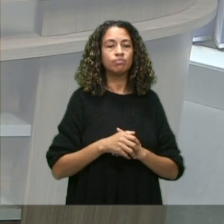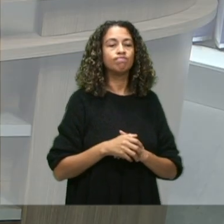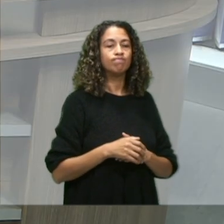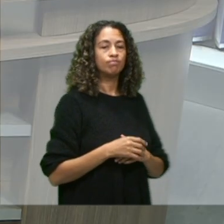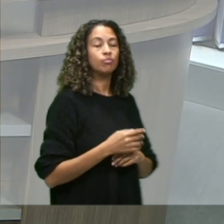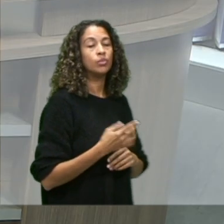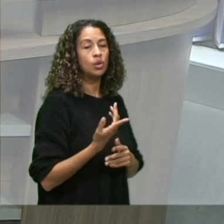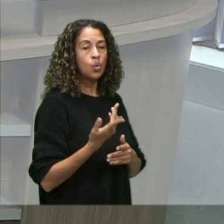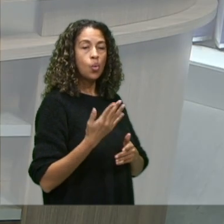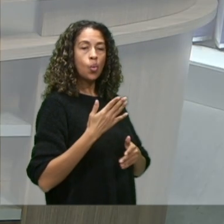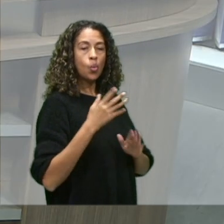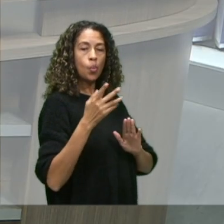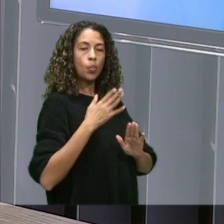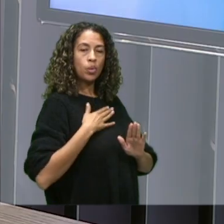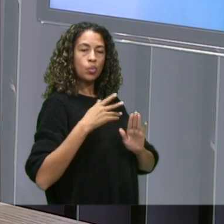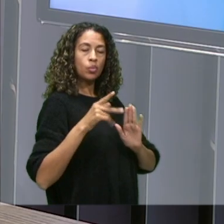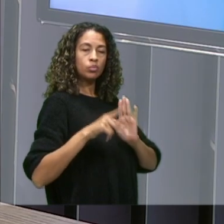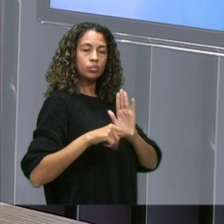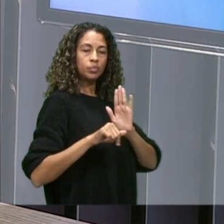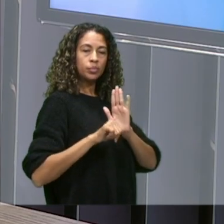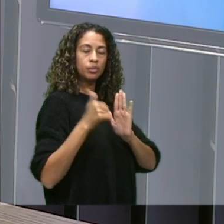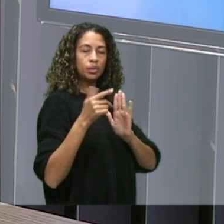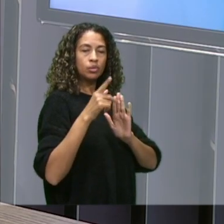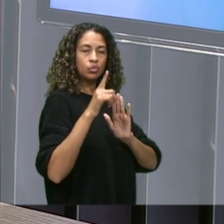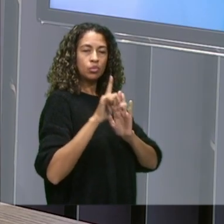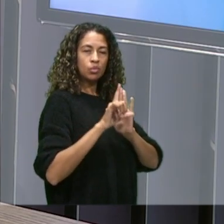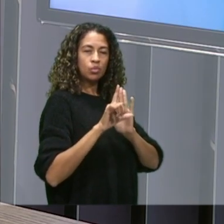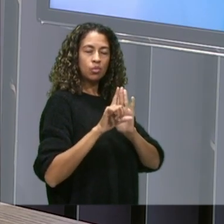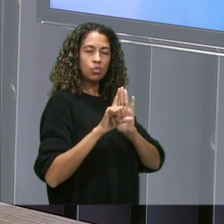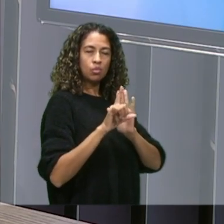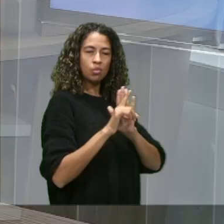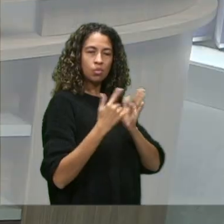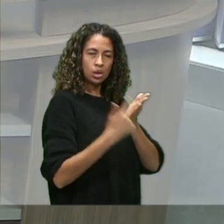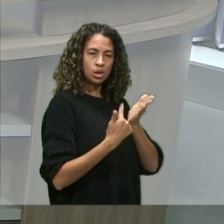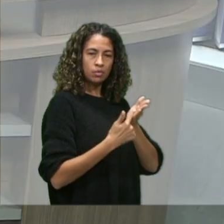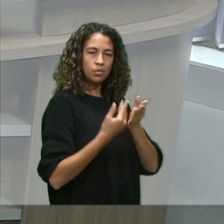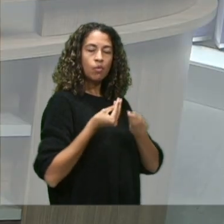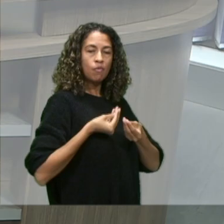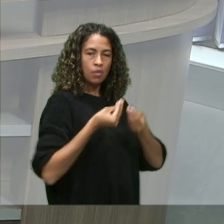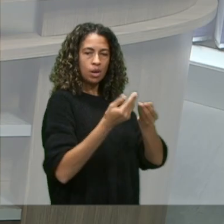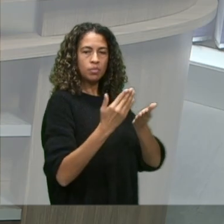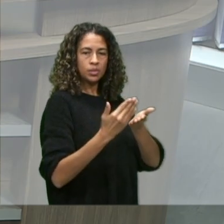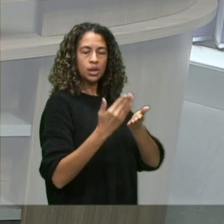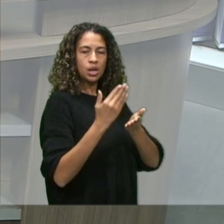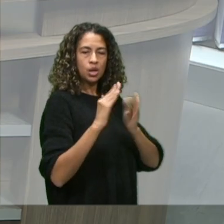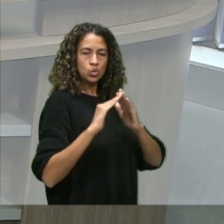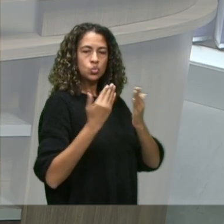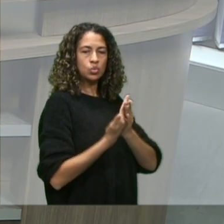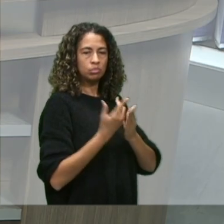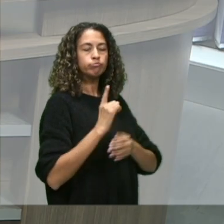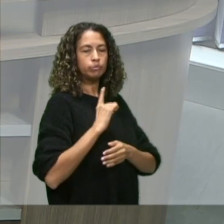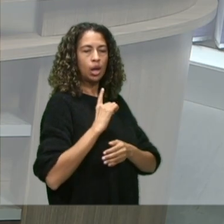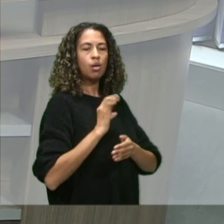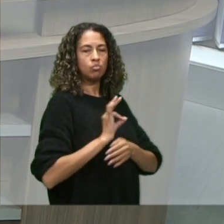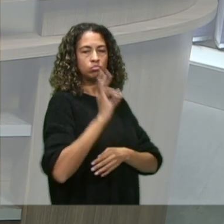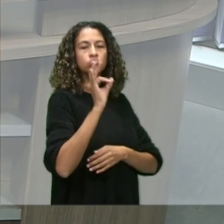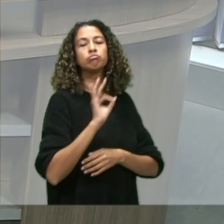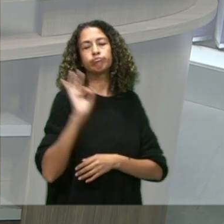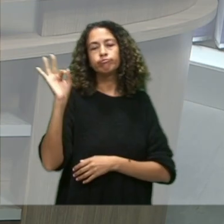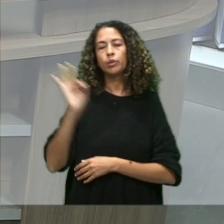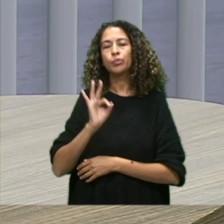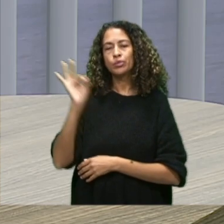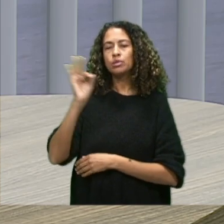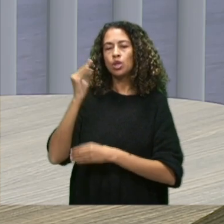do meu primeiro livro, os livros vão para parte deles vai para a escola mesmo, né? Sim, a gente tem uma porcentagem da edição que